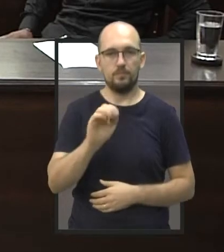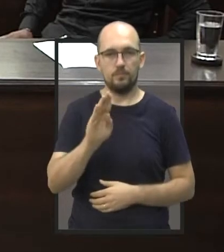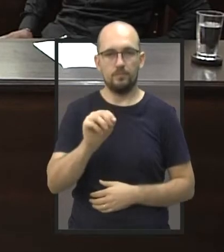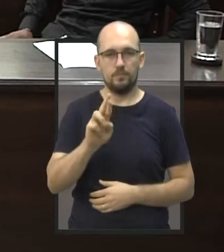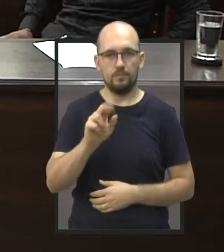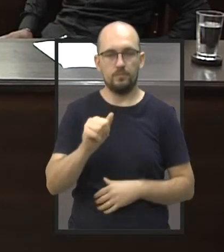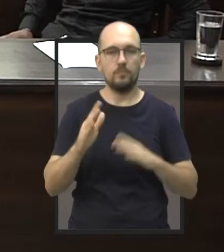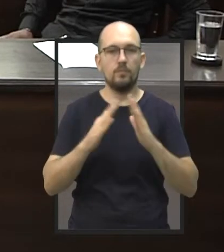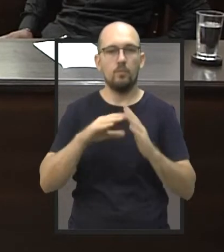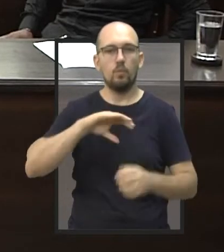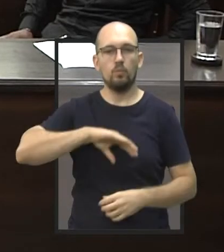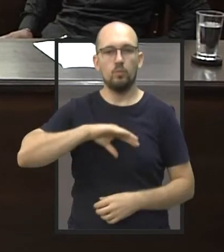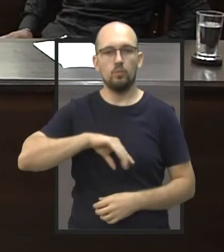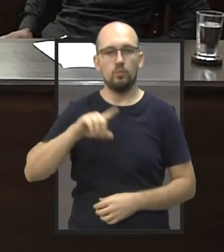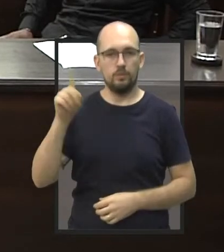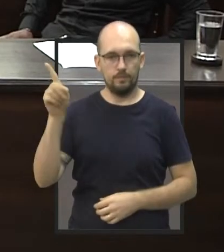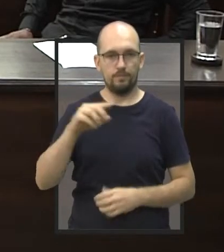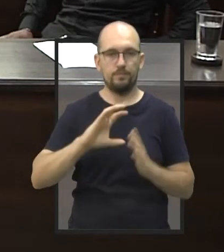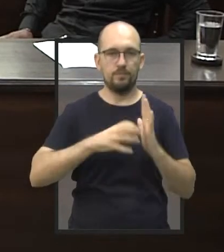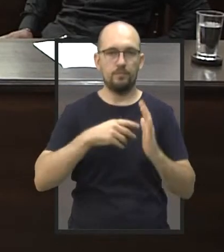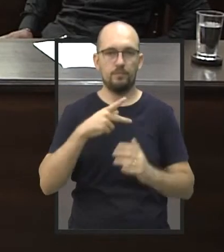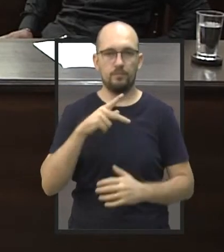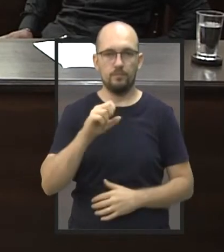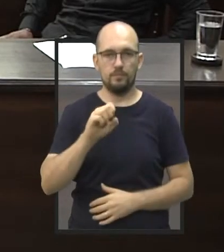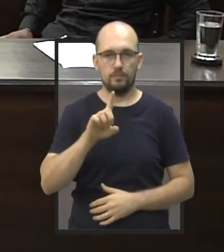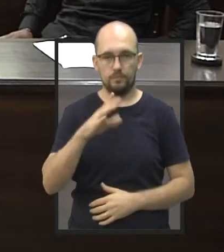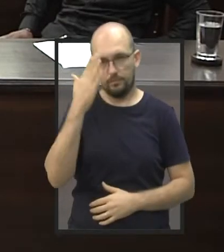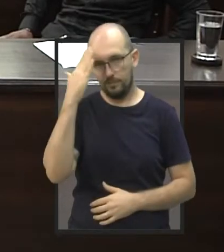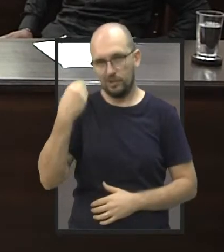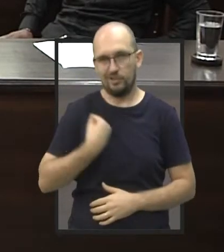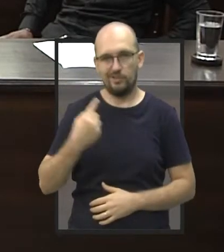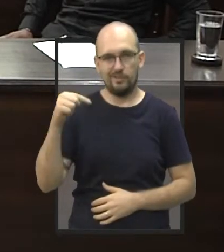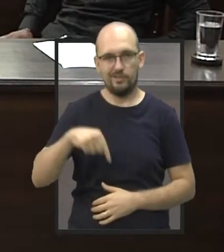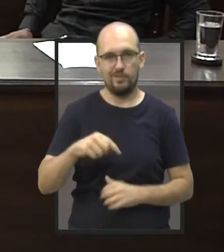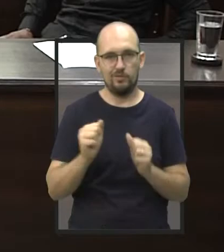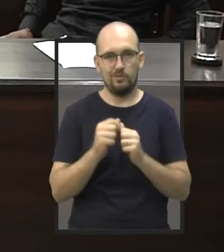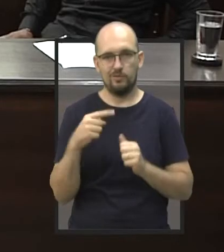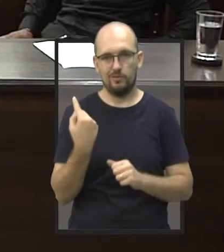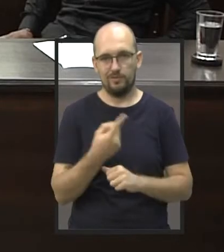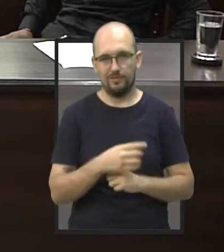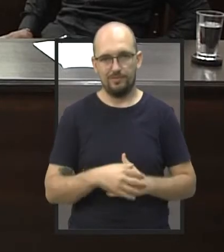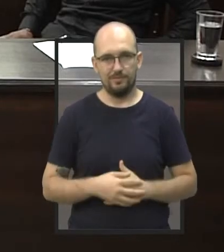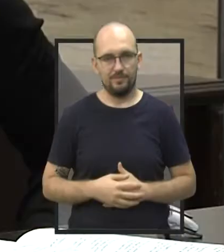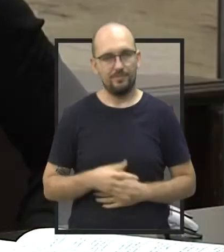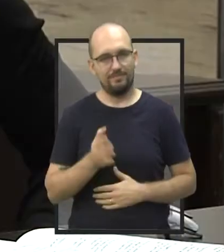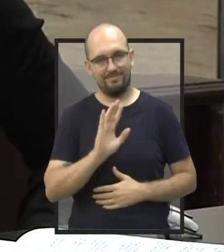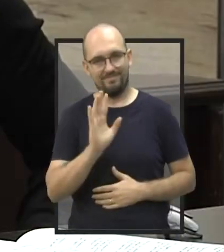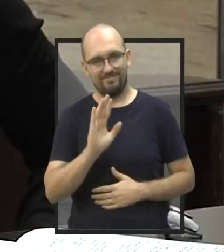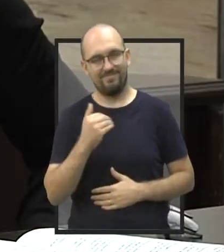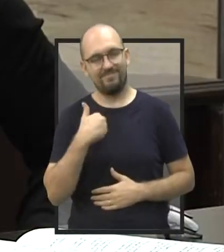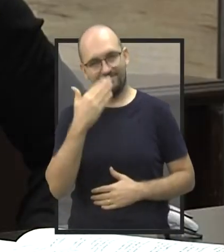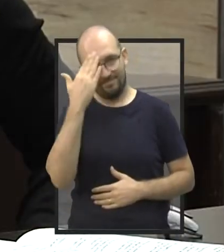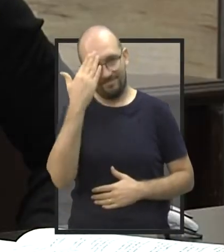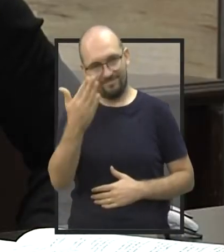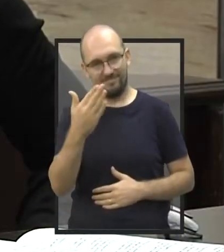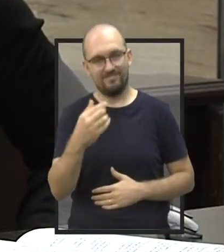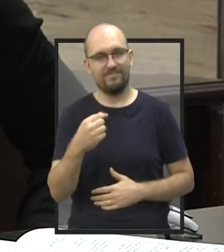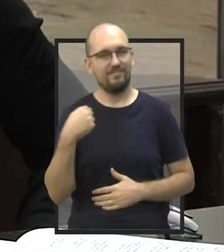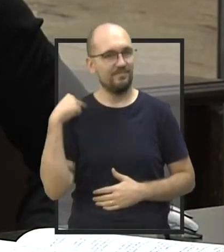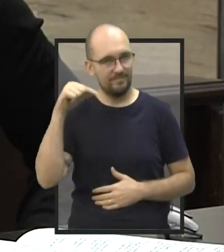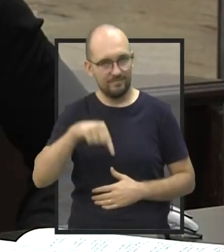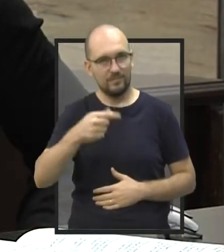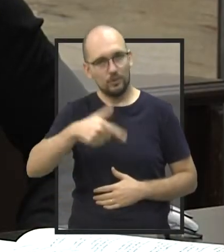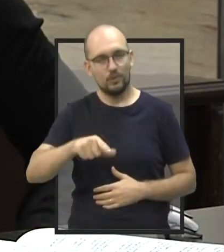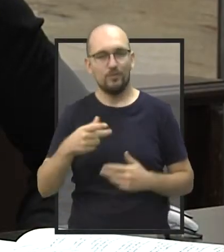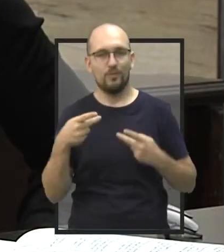do distrito de Potunduva, do PSD. Vereador, muito obrigado pela sua presença aqui conosco, viu? Olá, sou muito grato pelo mais uma